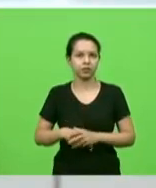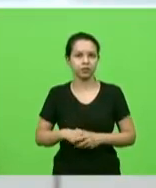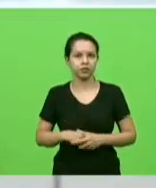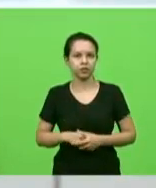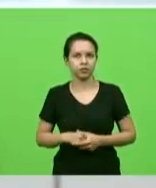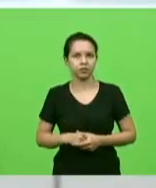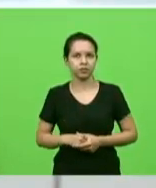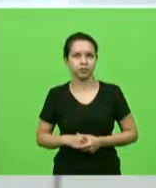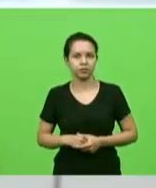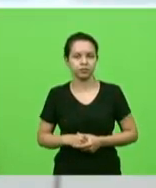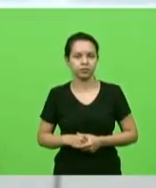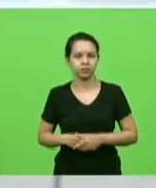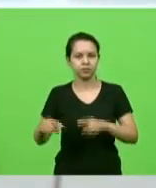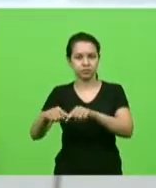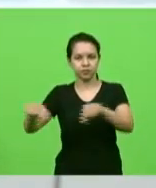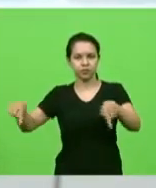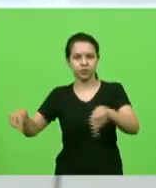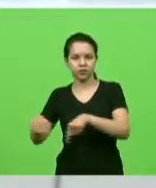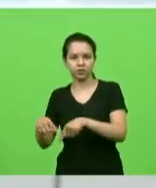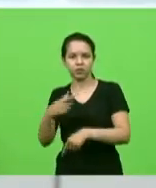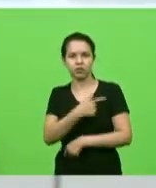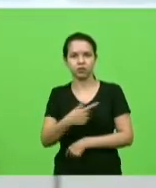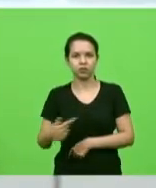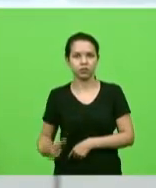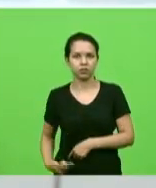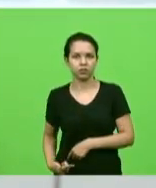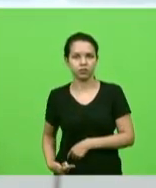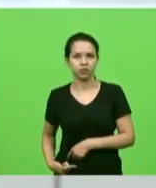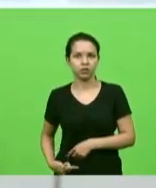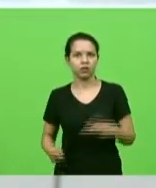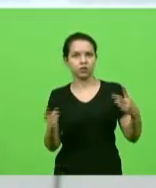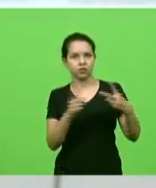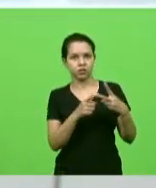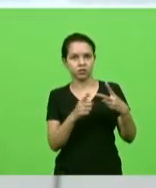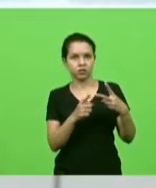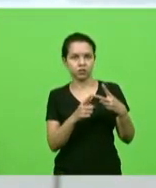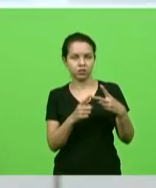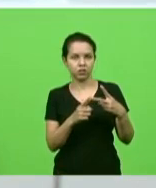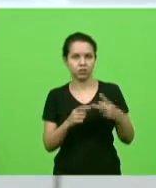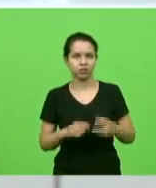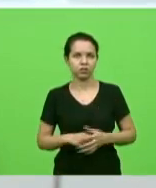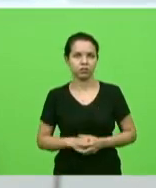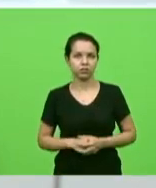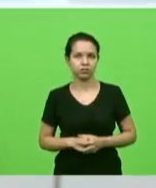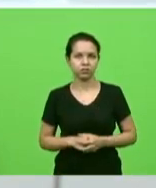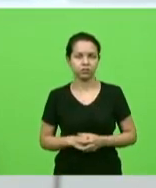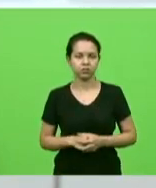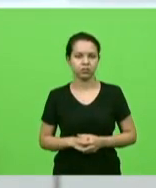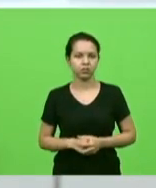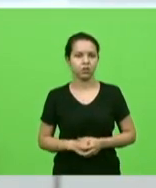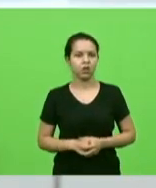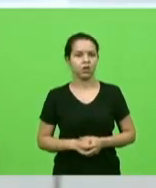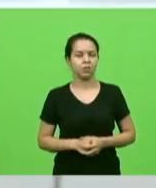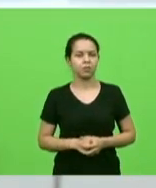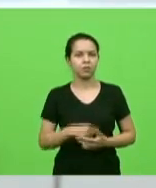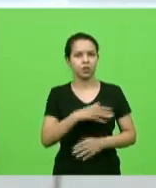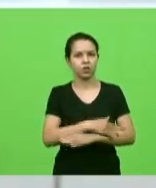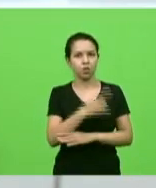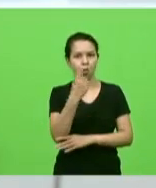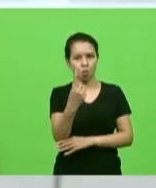desculpem do Governador 12 que em menos de um dia e meio havia